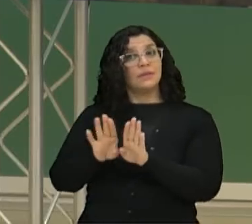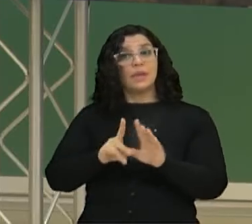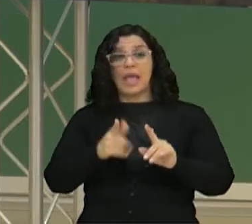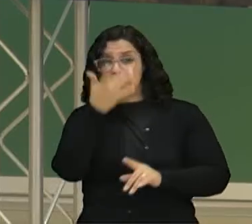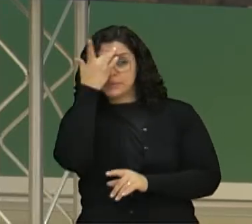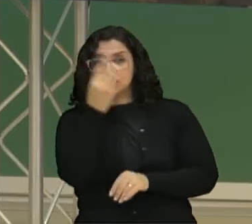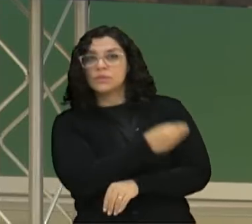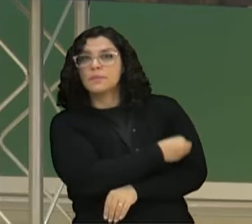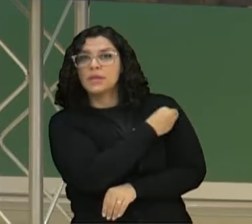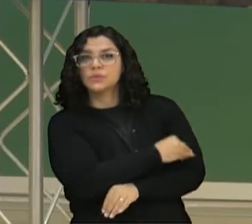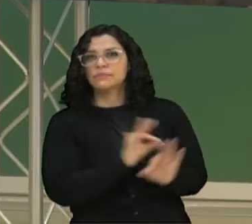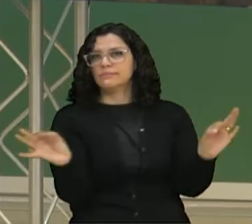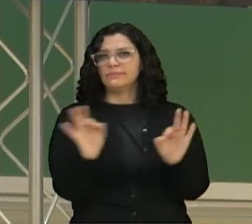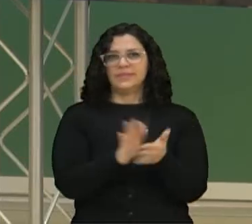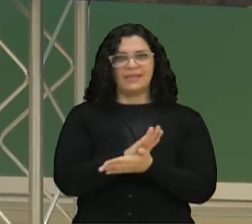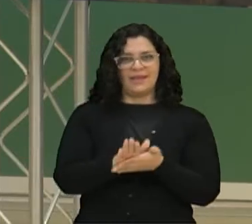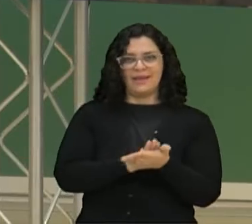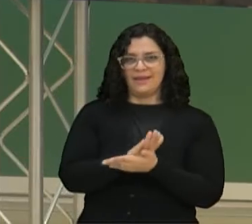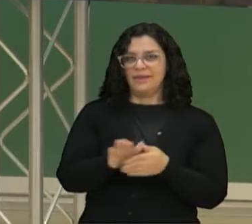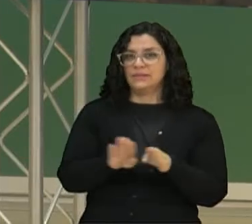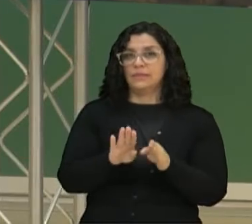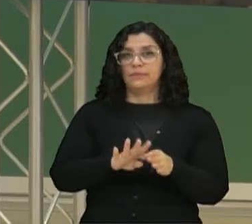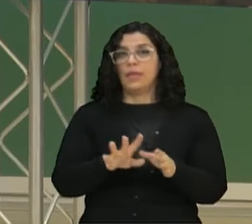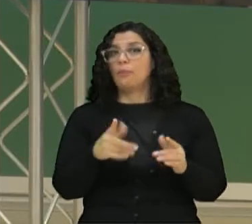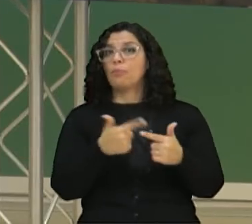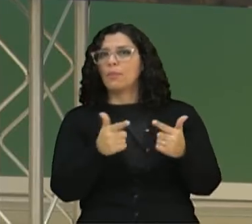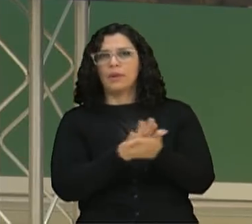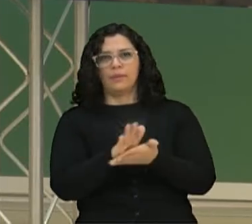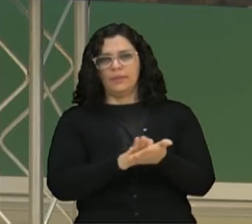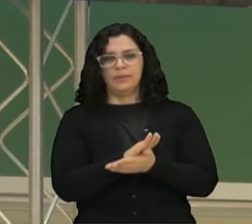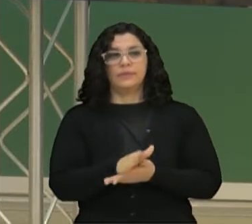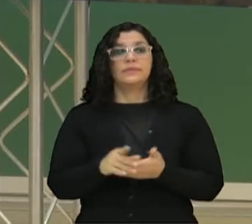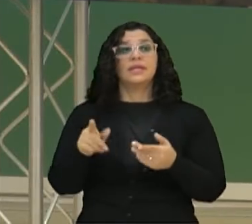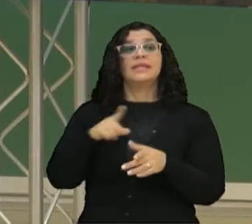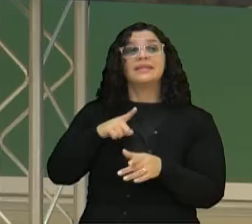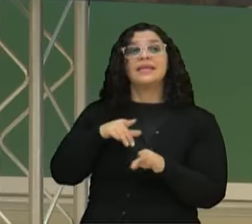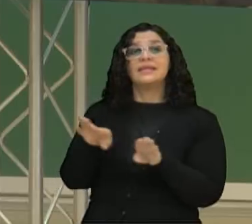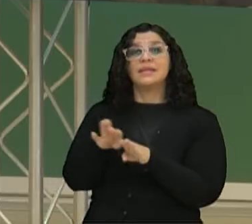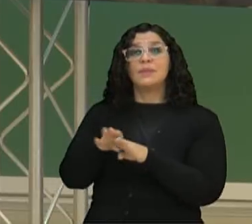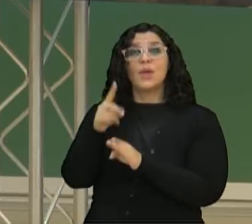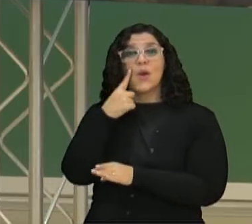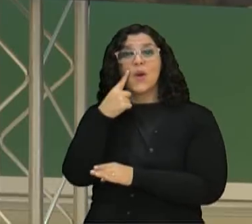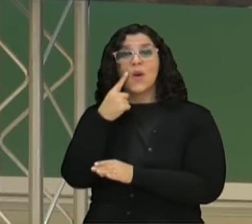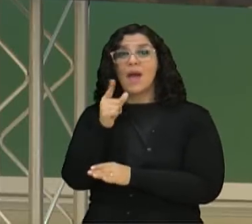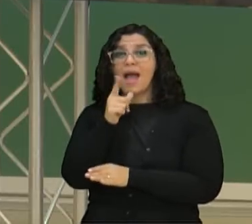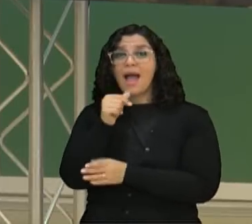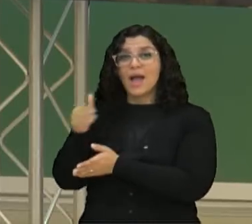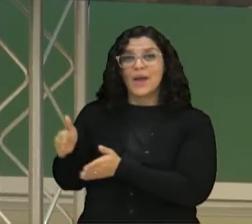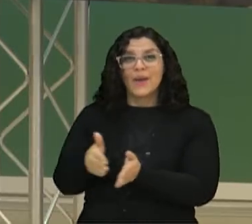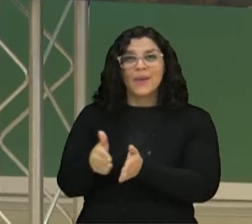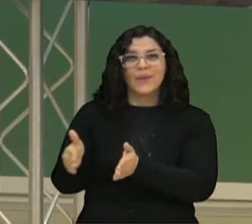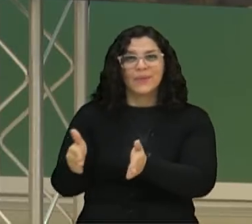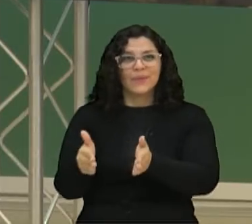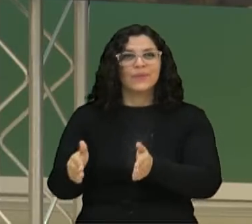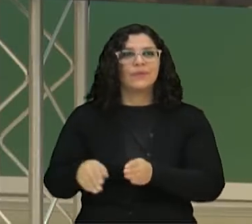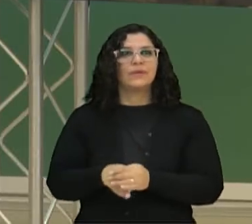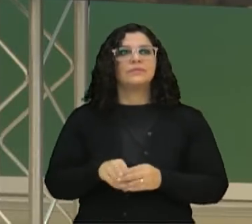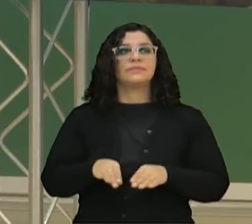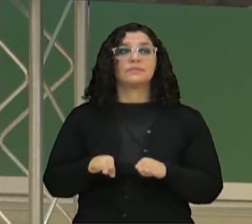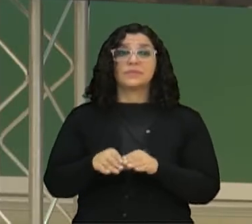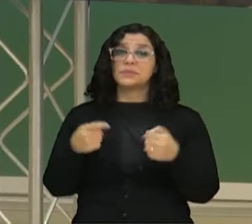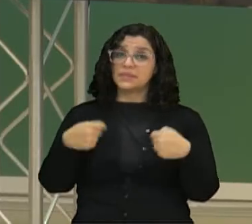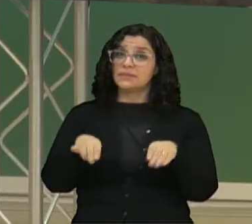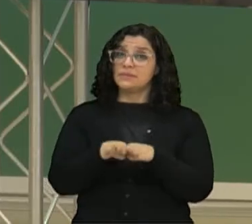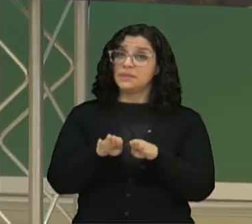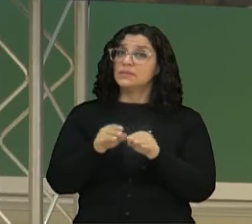não aconteça nenhum acidente, nenhuma tragédia. Envolve percursos com água também, né? Mas